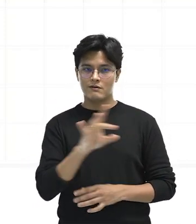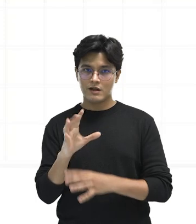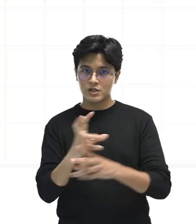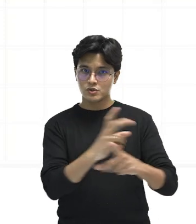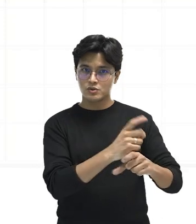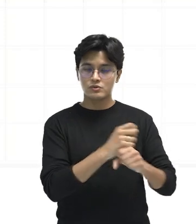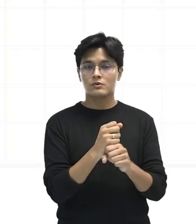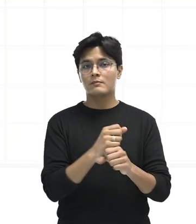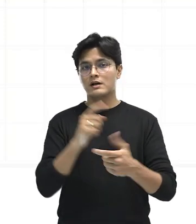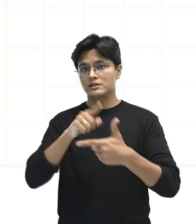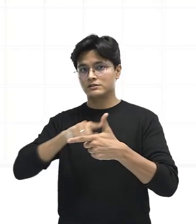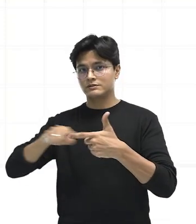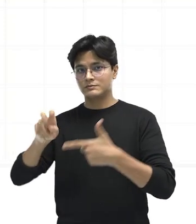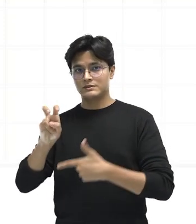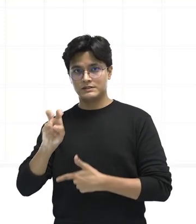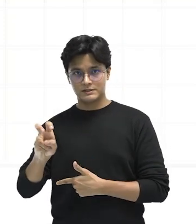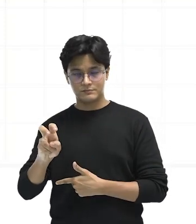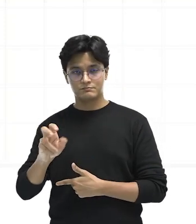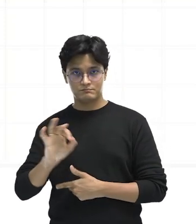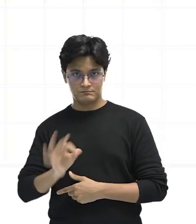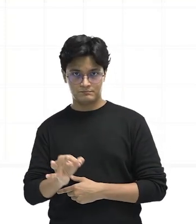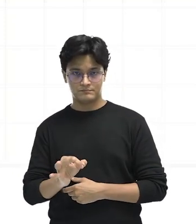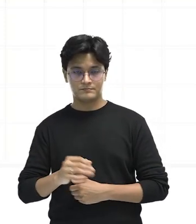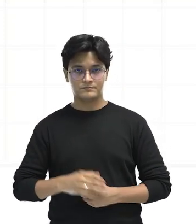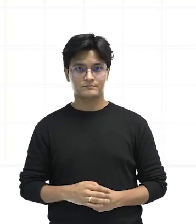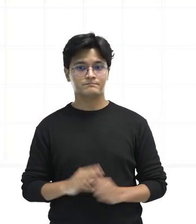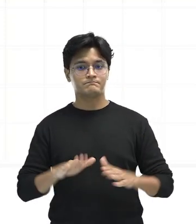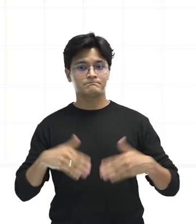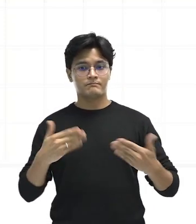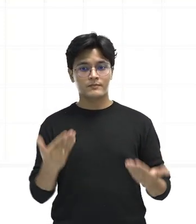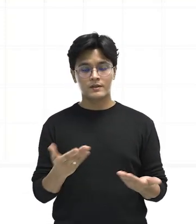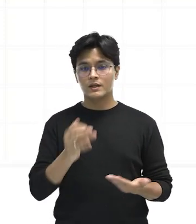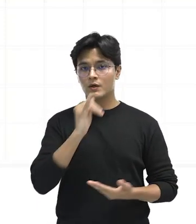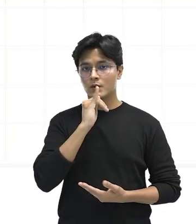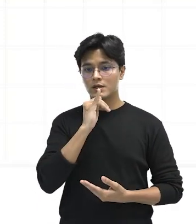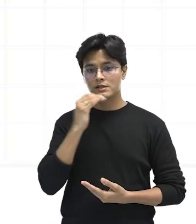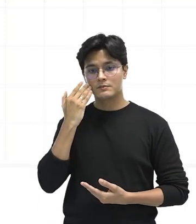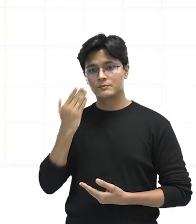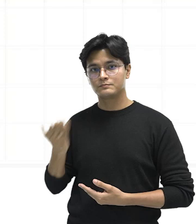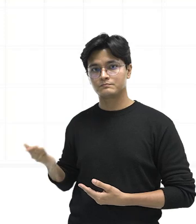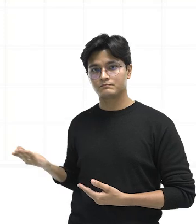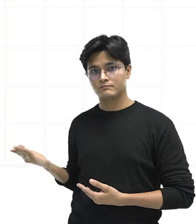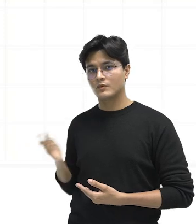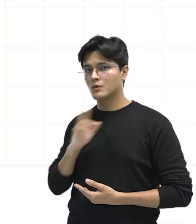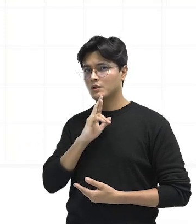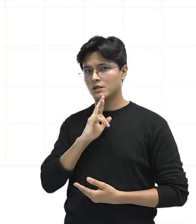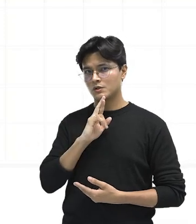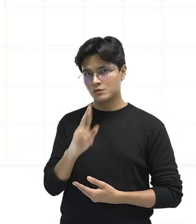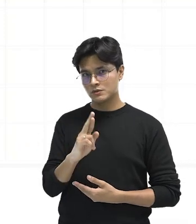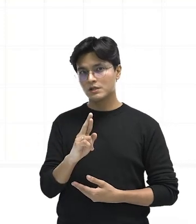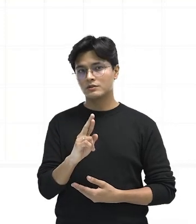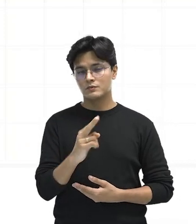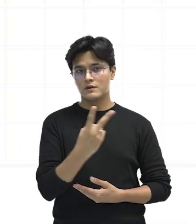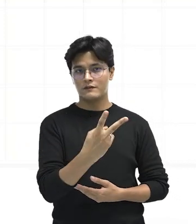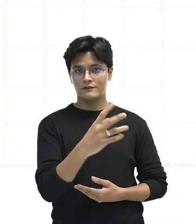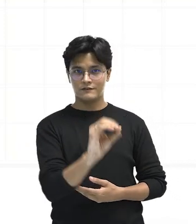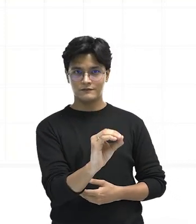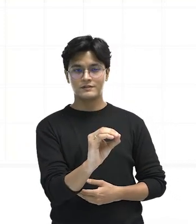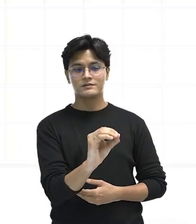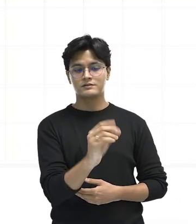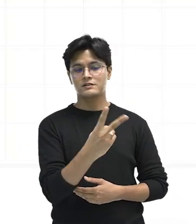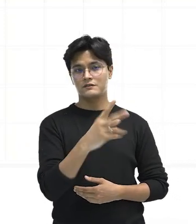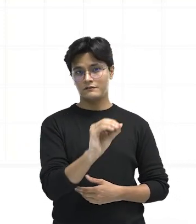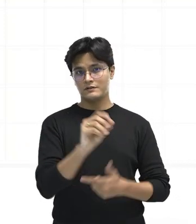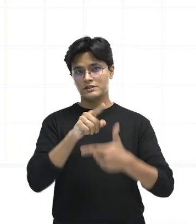Tudo bem? Sempre dessa forma. Então, nesse caso aqui, desse exemplo, o resultado deu 20. E 20 dividido